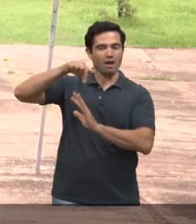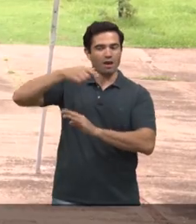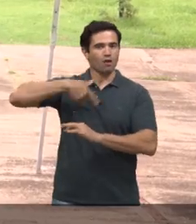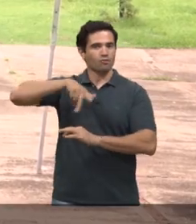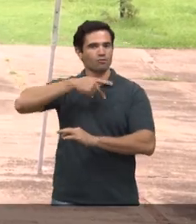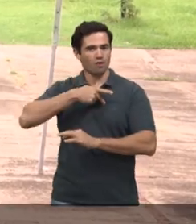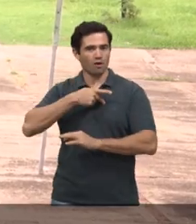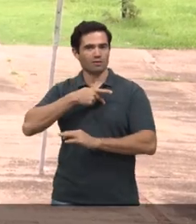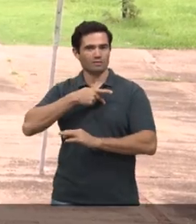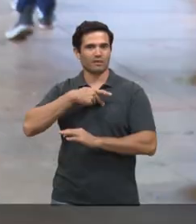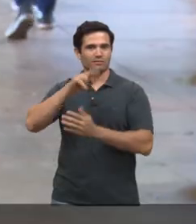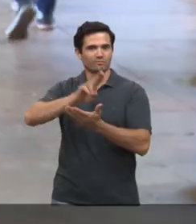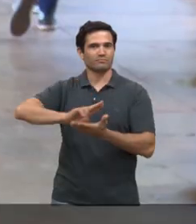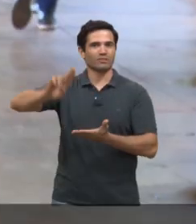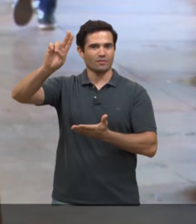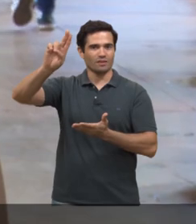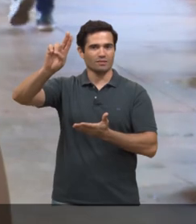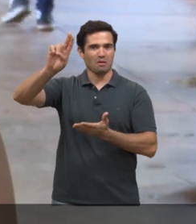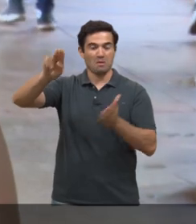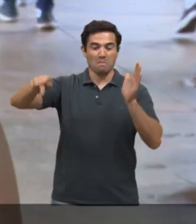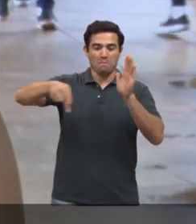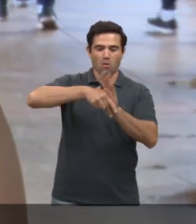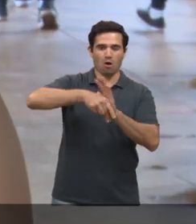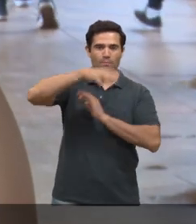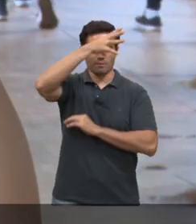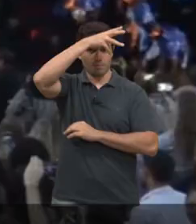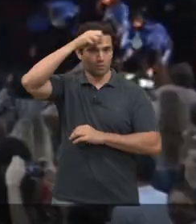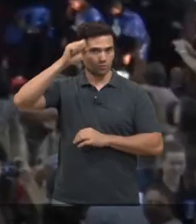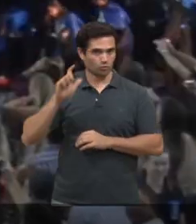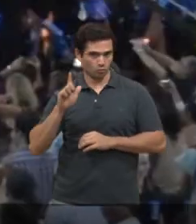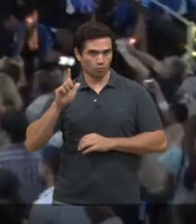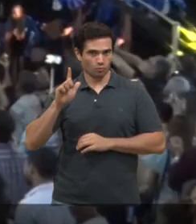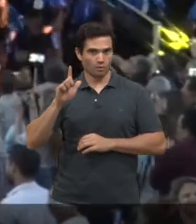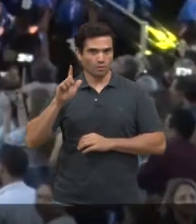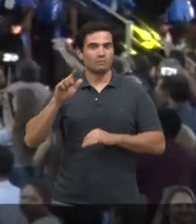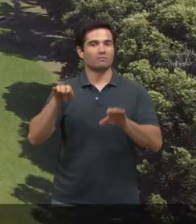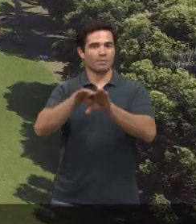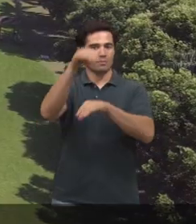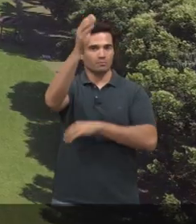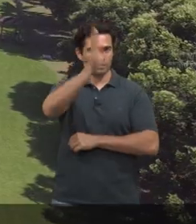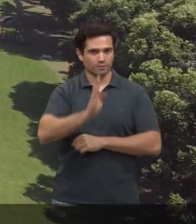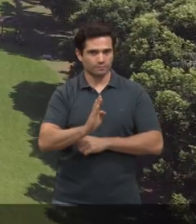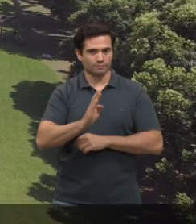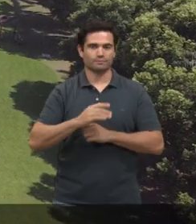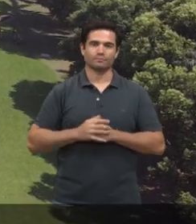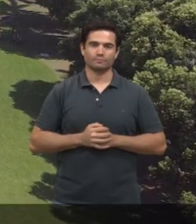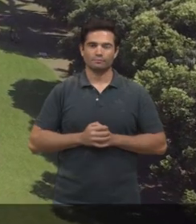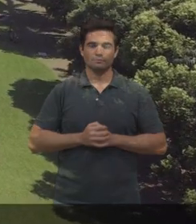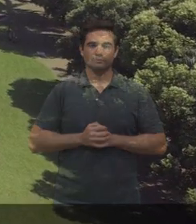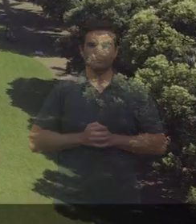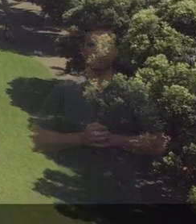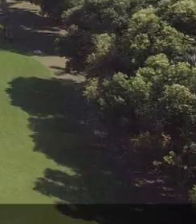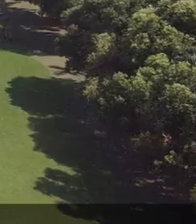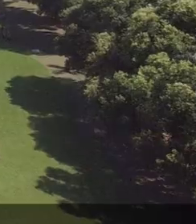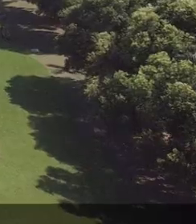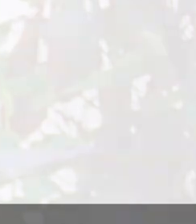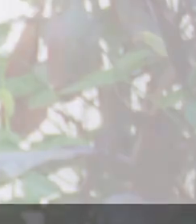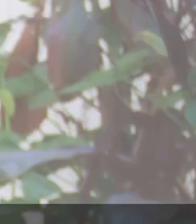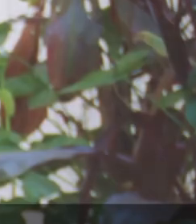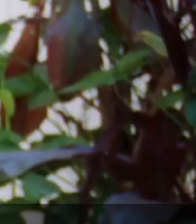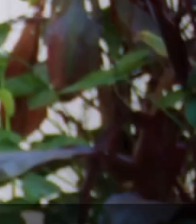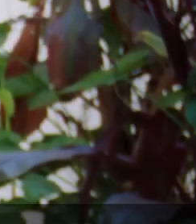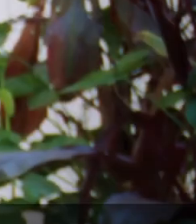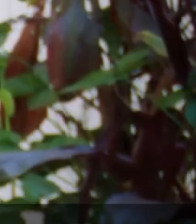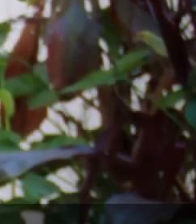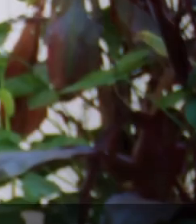UFMS, a nossa universidade, patrimônio de Mato Grosso do Sul e do Brasil.